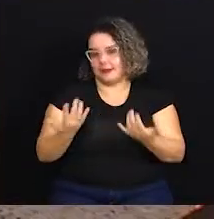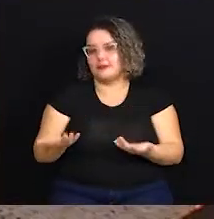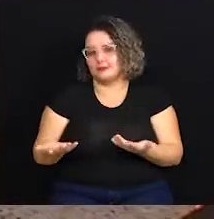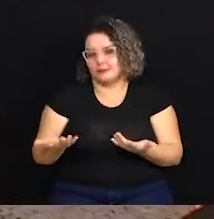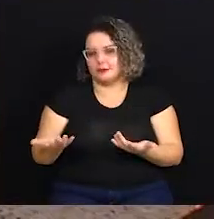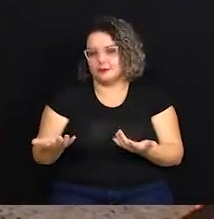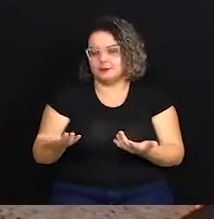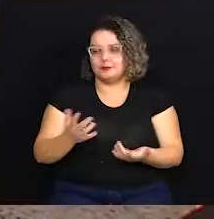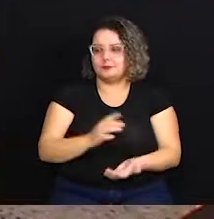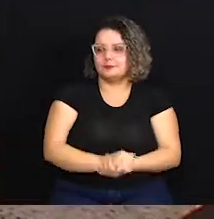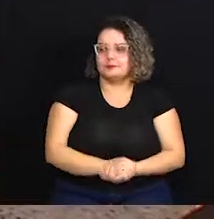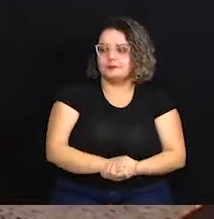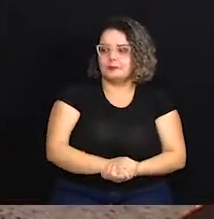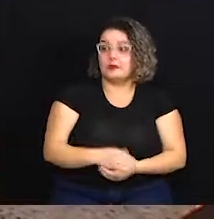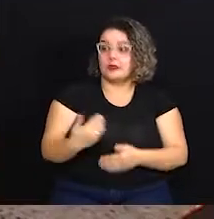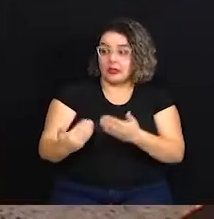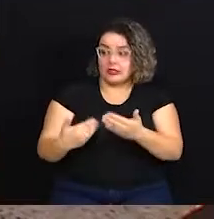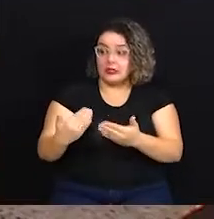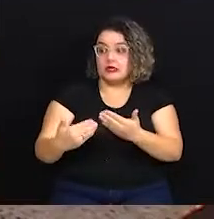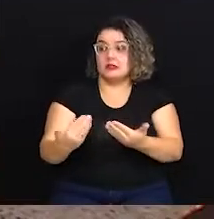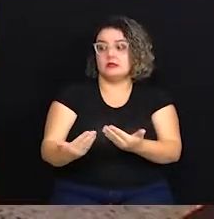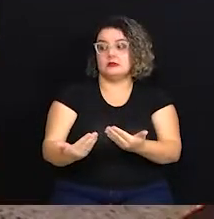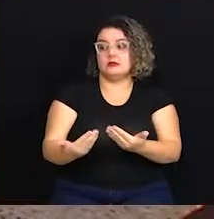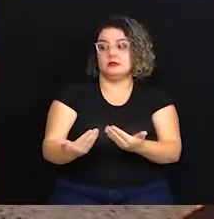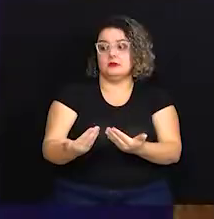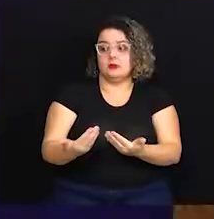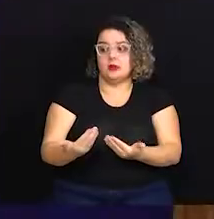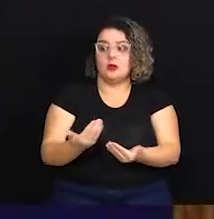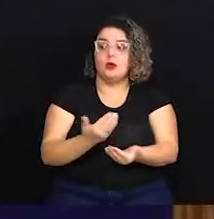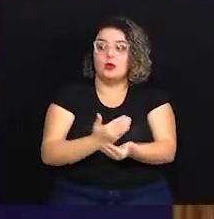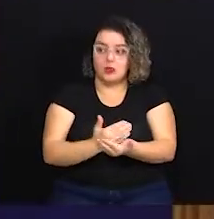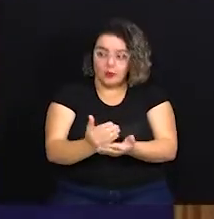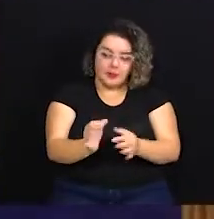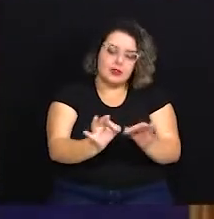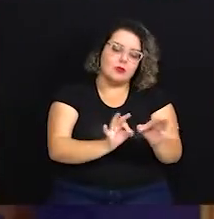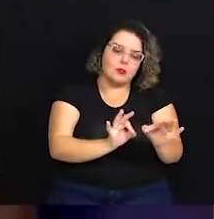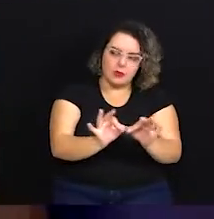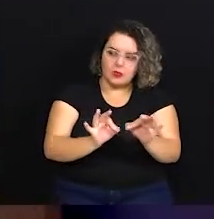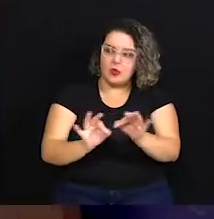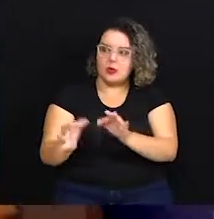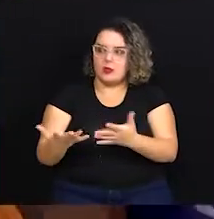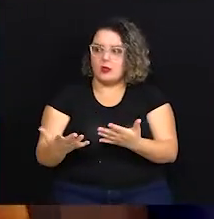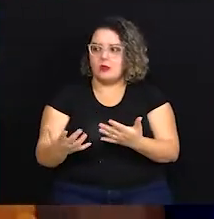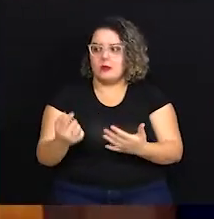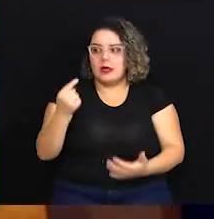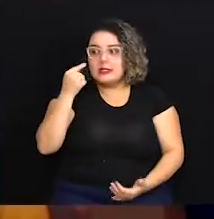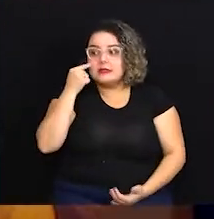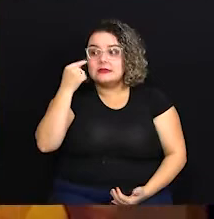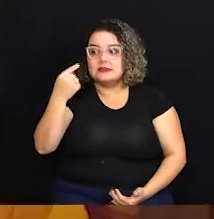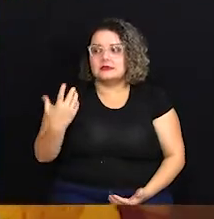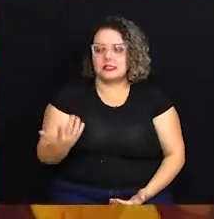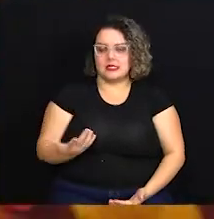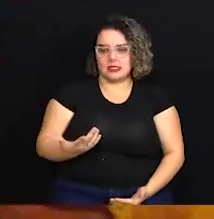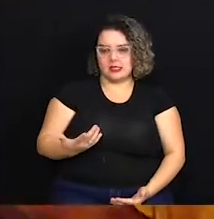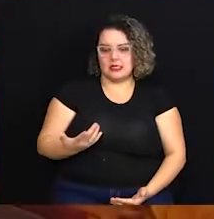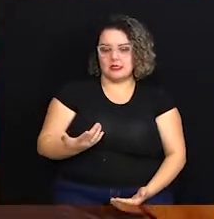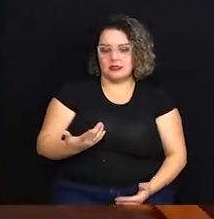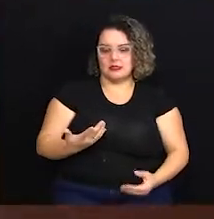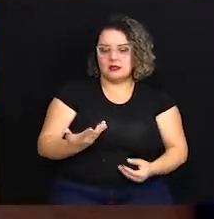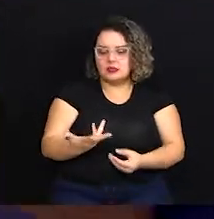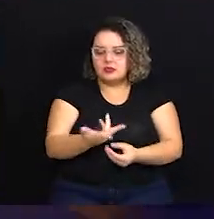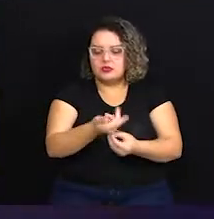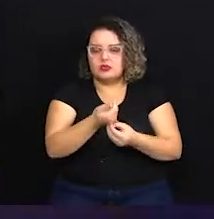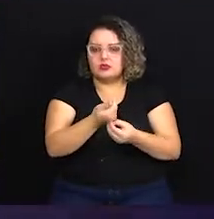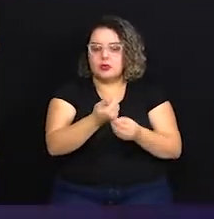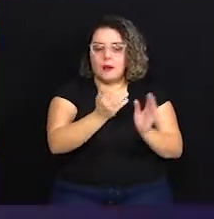E a partir desse momento, aí você começa a montar todo um fluxograma, né, de como esse trabalho vai ser desenvolvido.